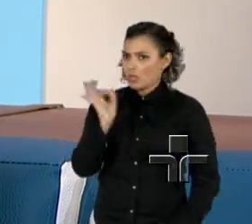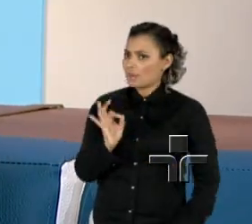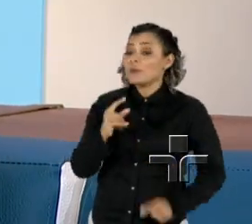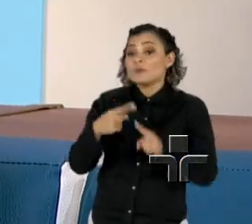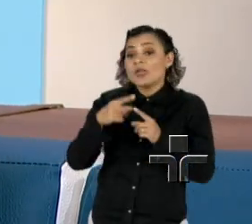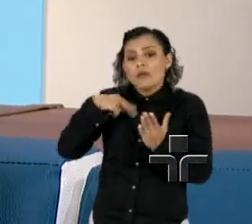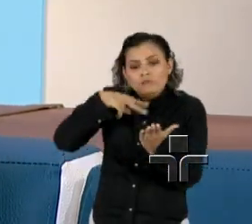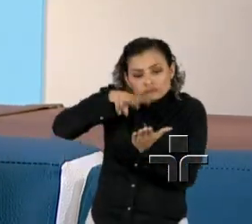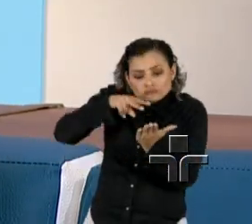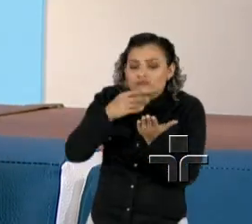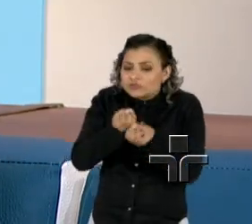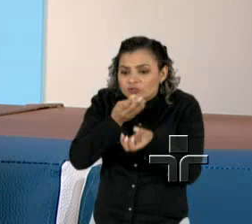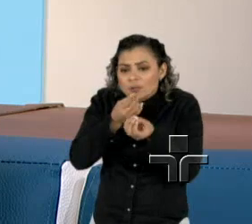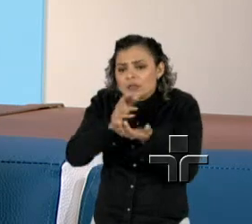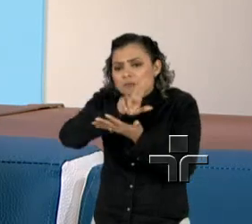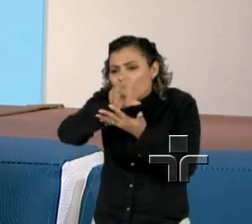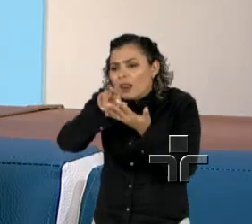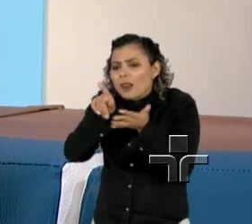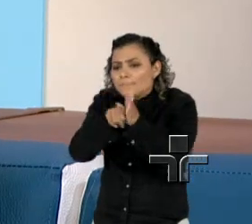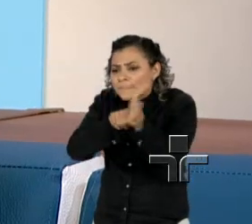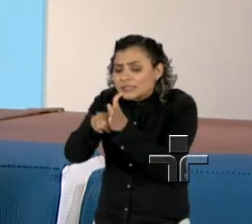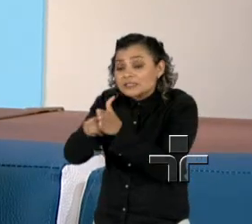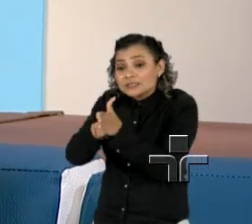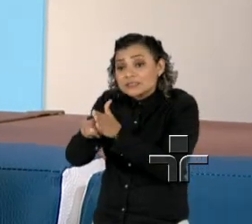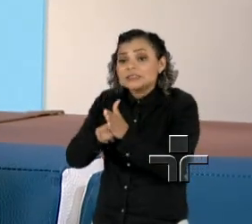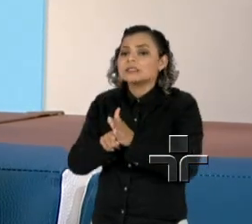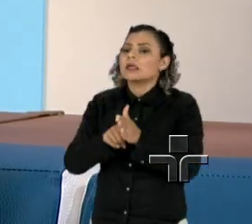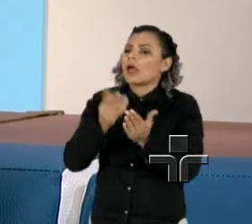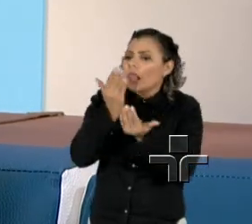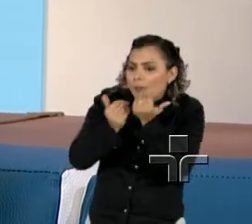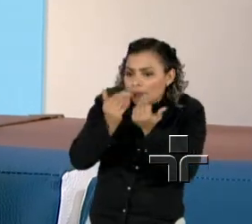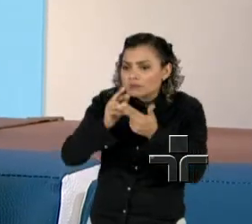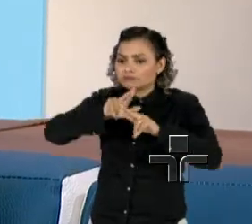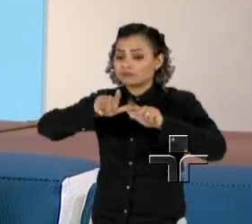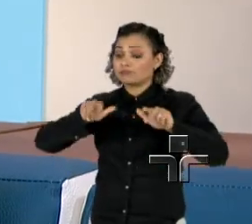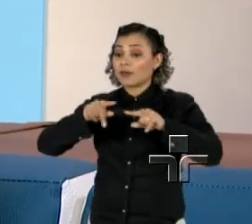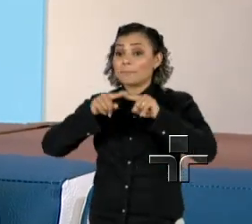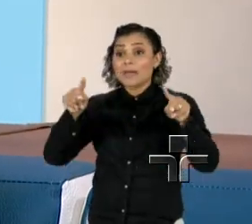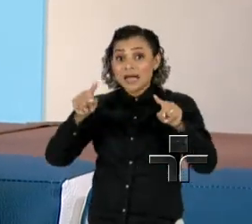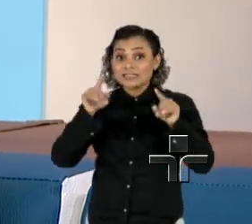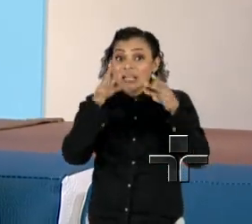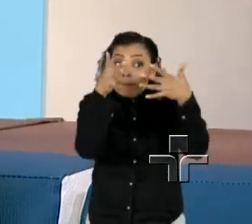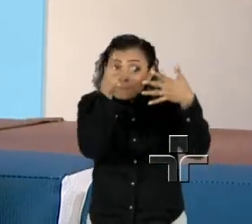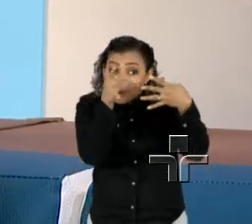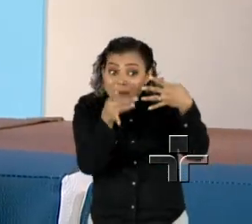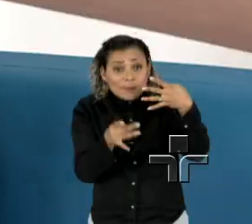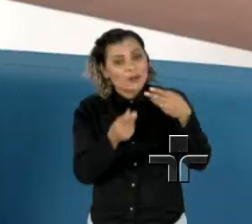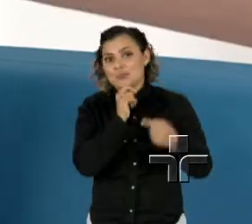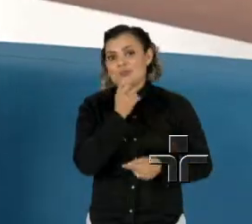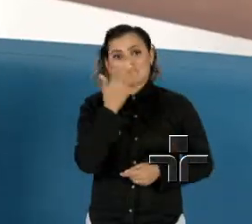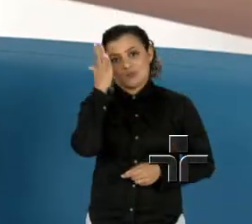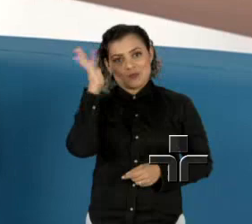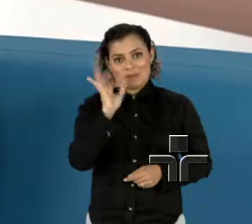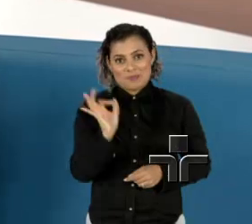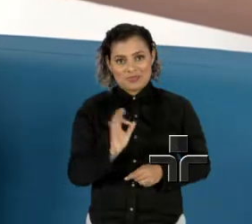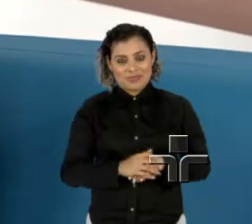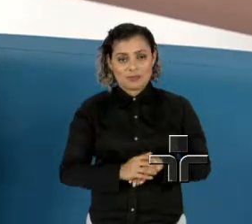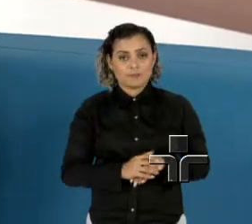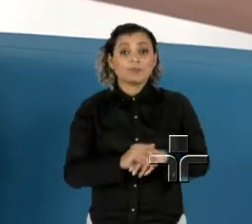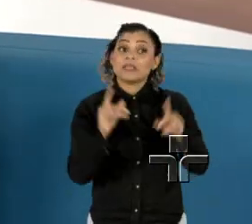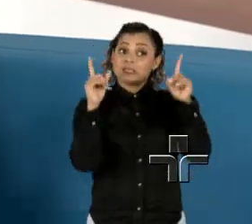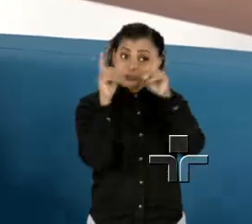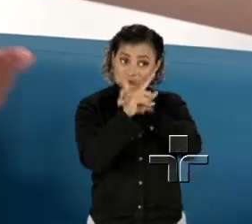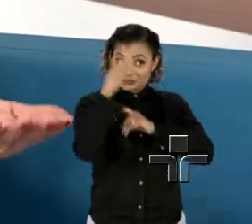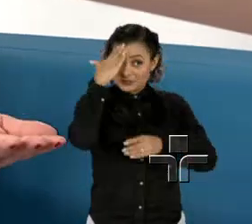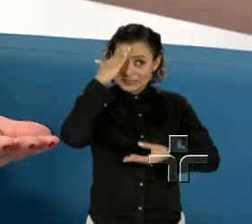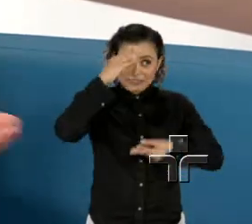tenta se informar do que você vai, o que é melhor para o seu filho, alimentação e tudo, mas assim, nesses termos não. É porque eu acho que o que é difícil a gente entender